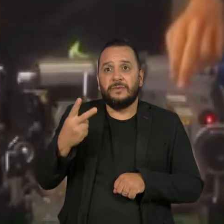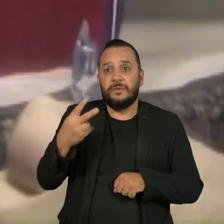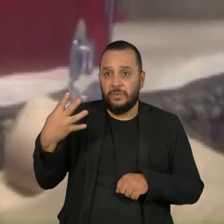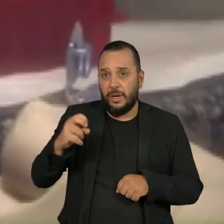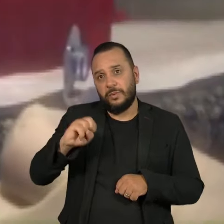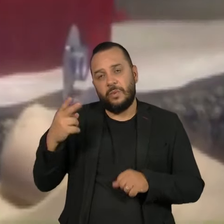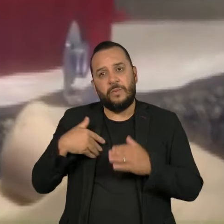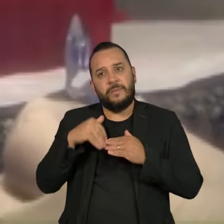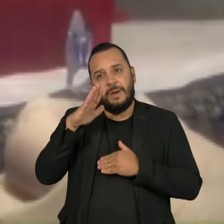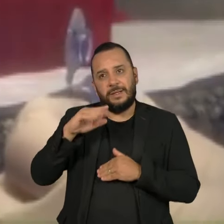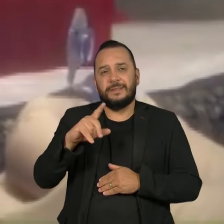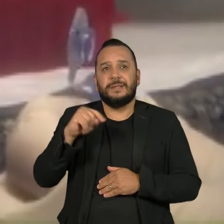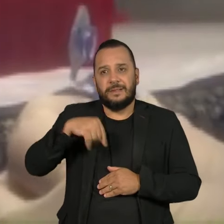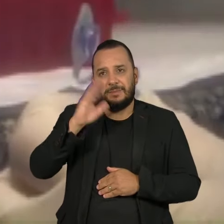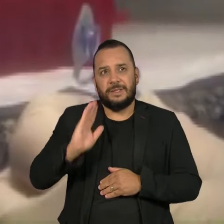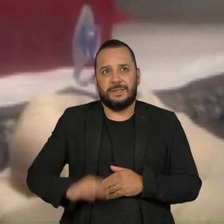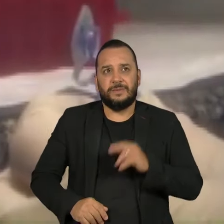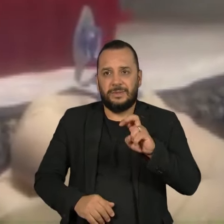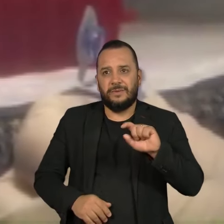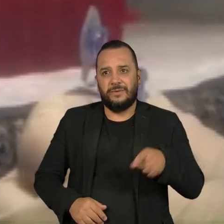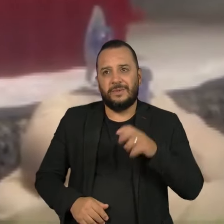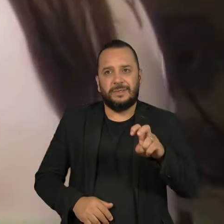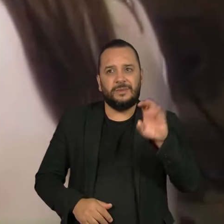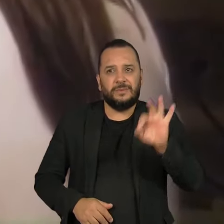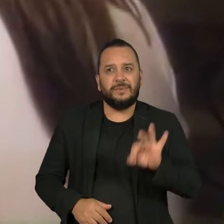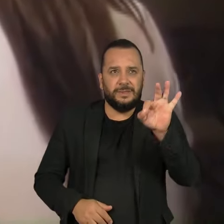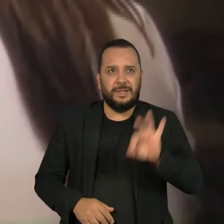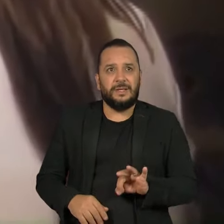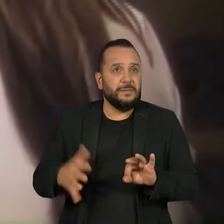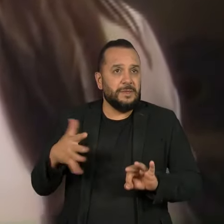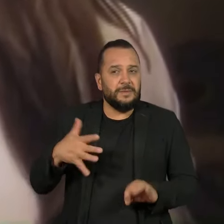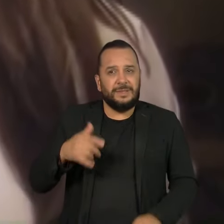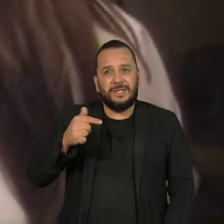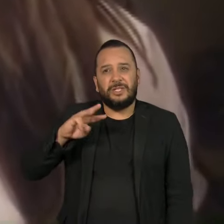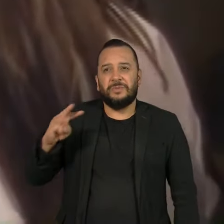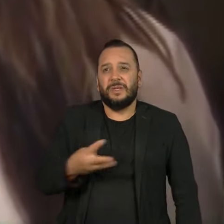Brasil, estima-se que 5,5%, cerca de